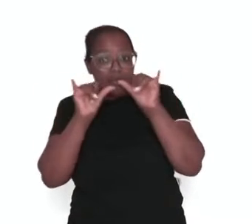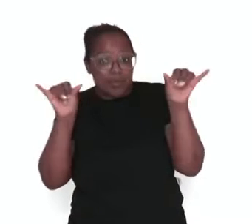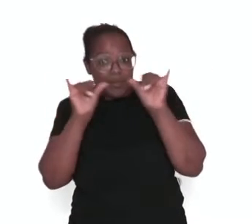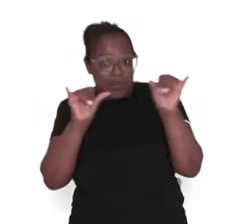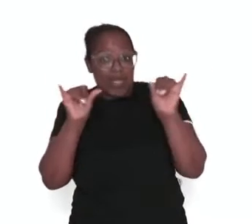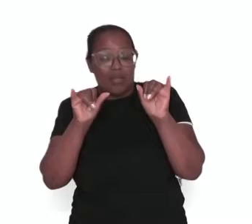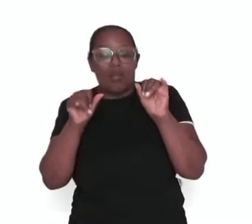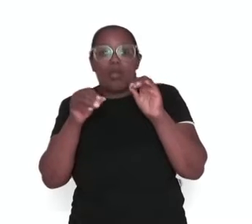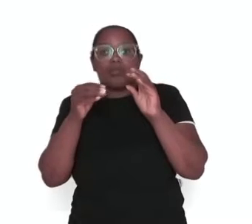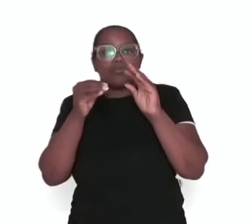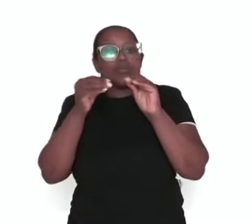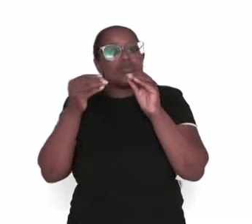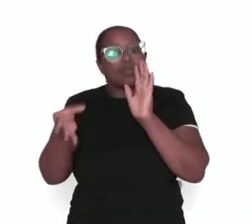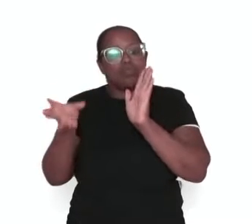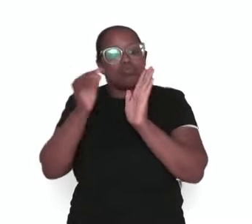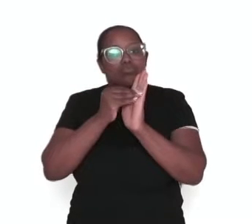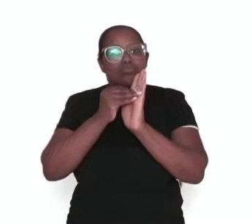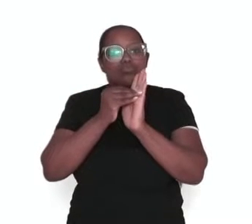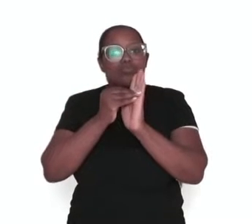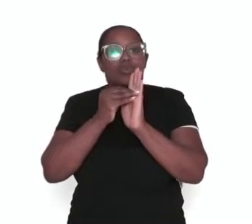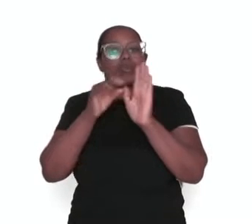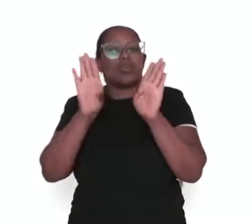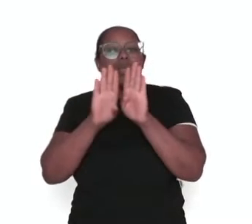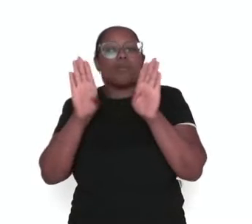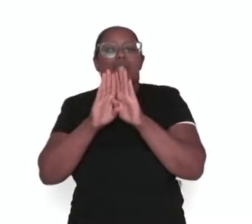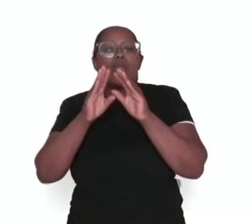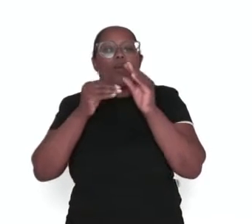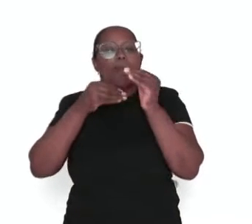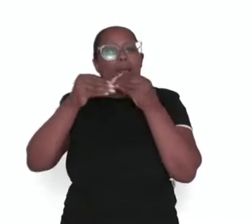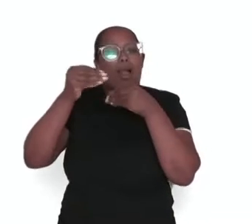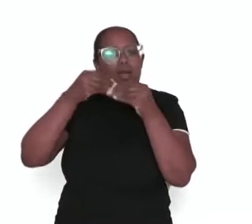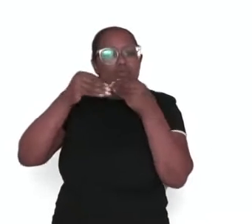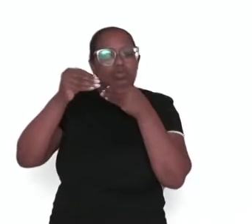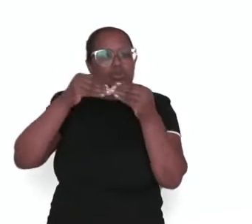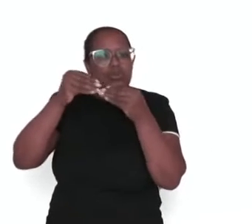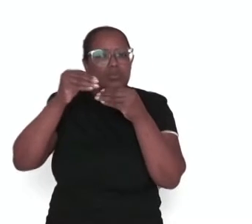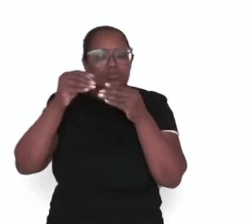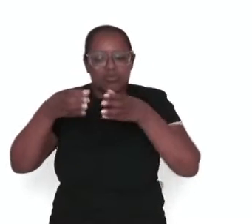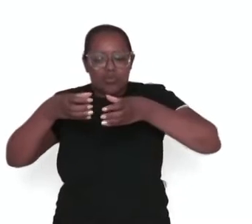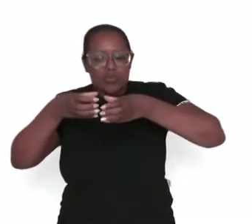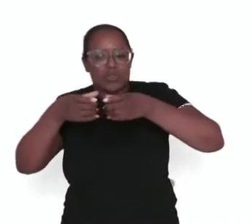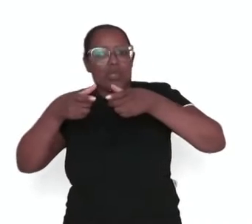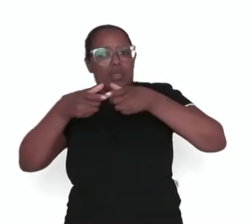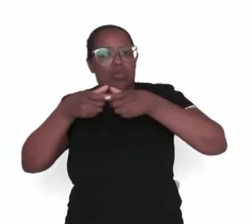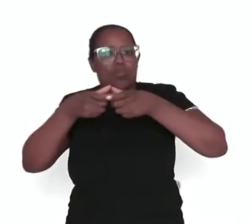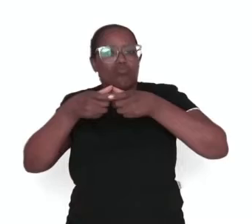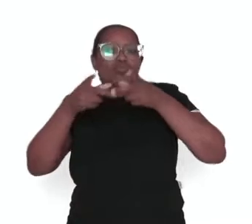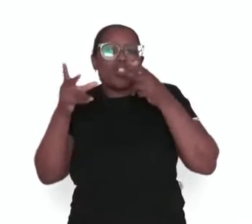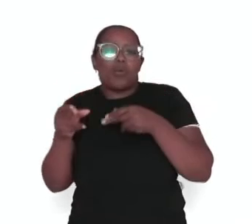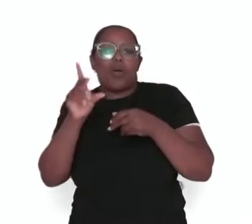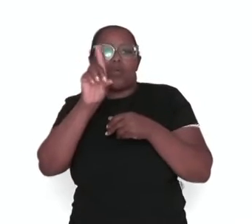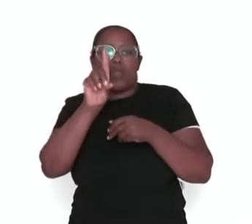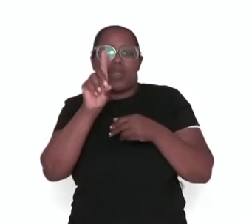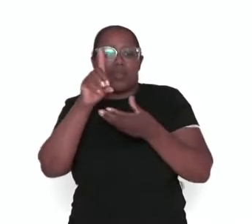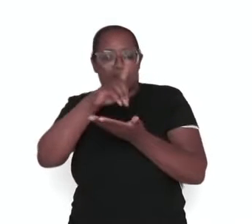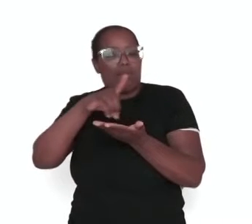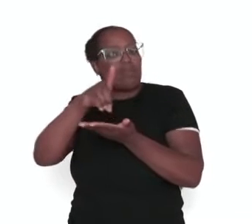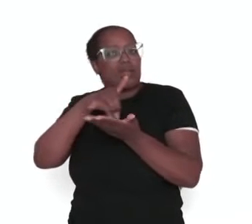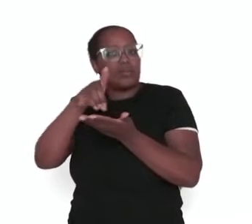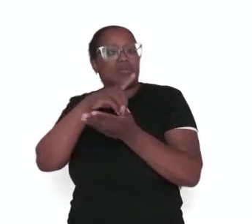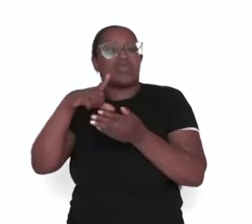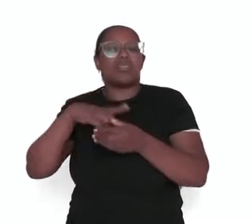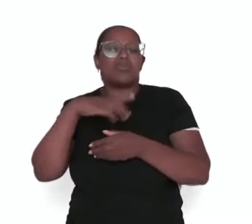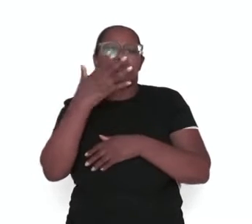magnético fino e flexível, selado por um plástico retangular. Inicialmente, tinham o tamanho de